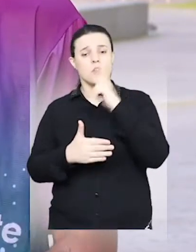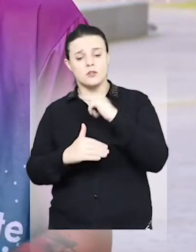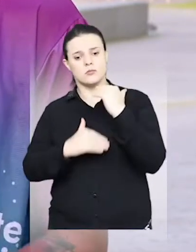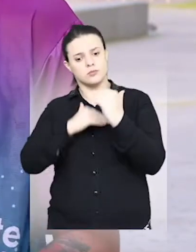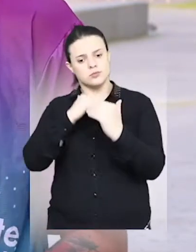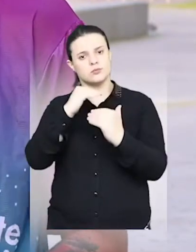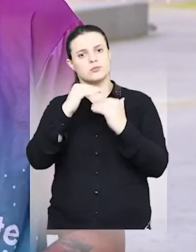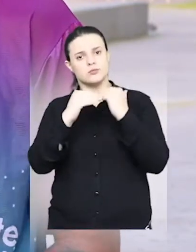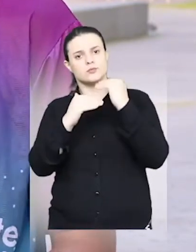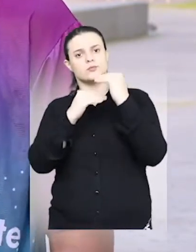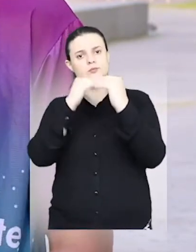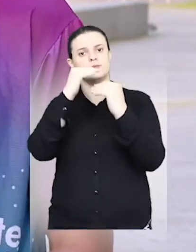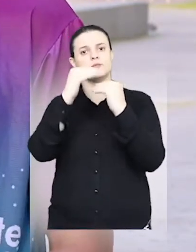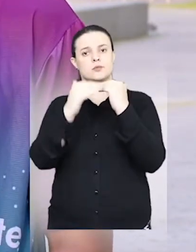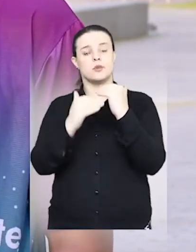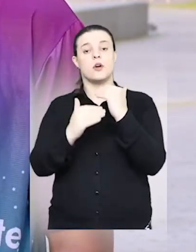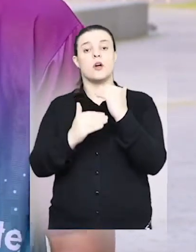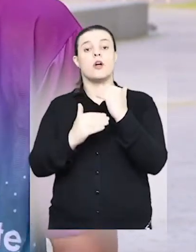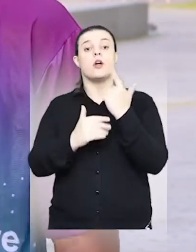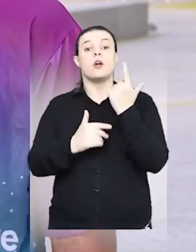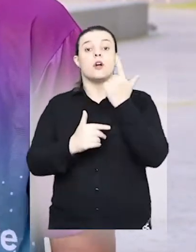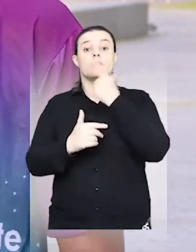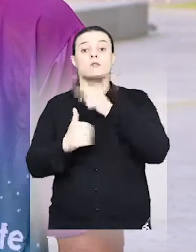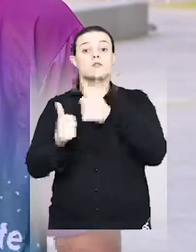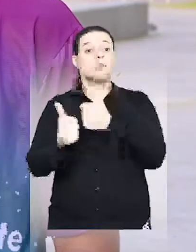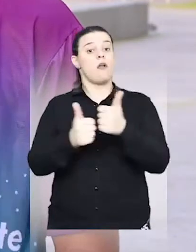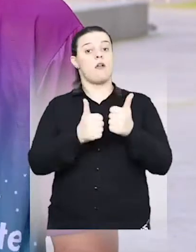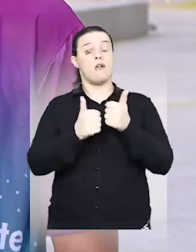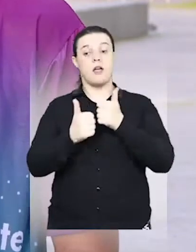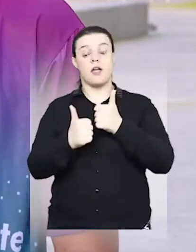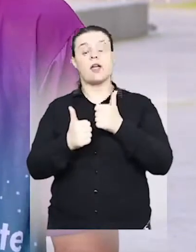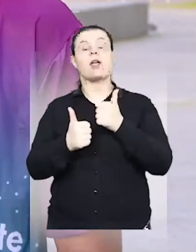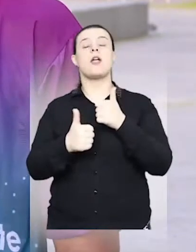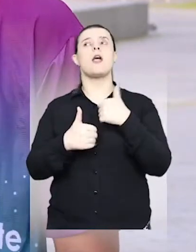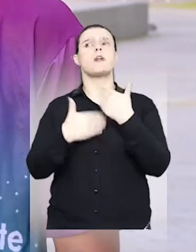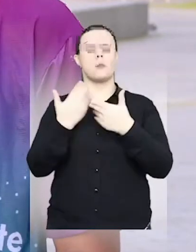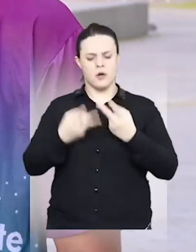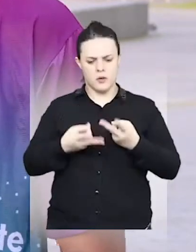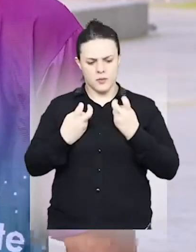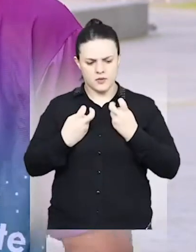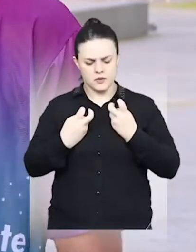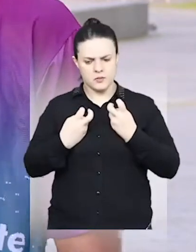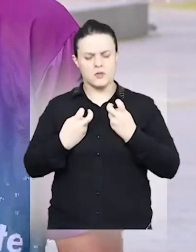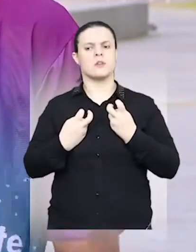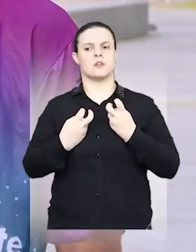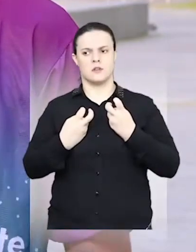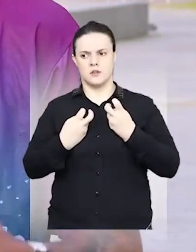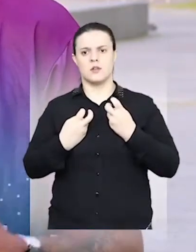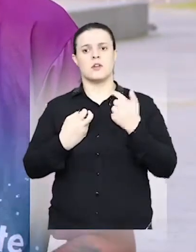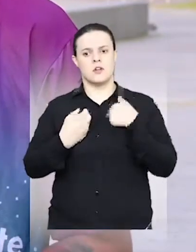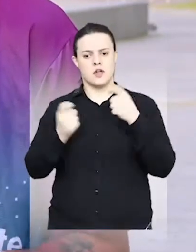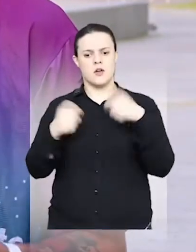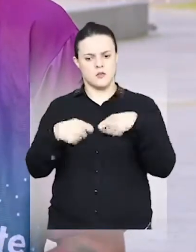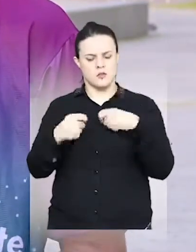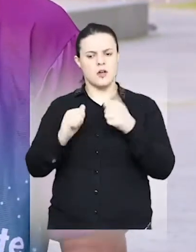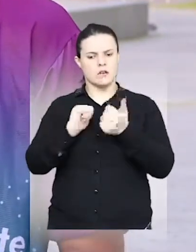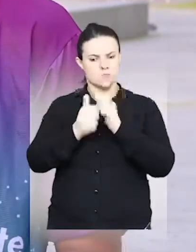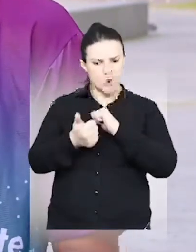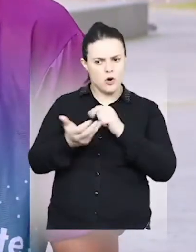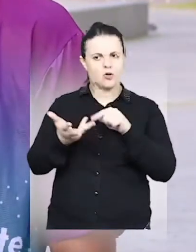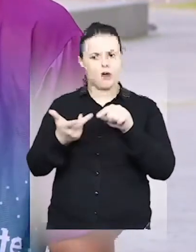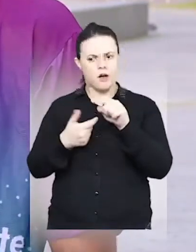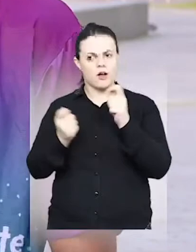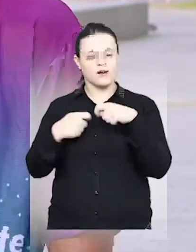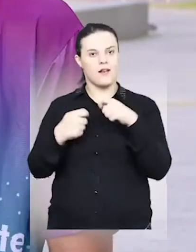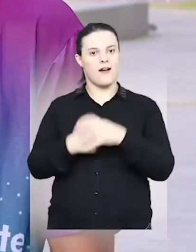isso foi crescendo e me dando um condicionamento muito bom. E foi nesse momento que eu percebi, caramba, eu vou poder fazer isso